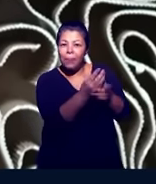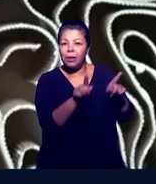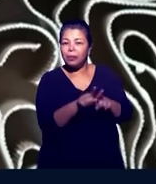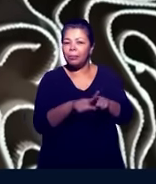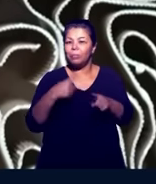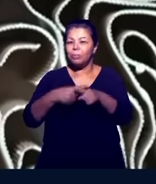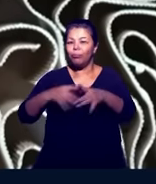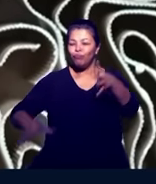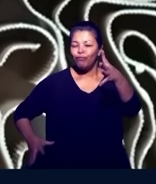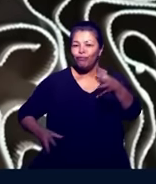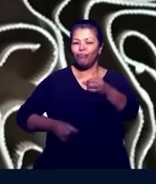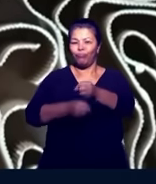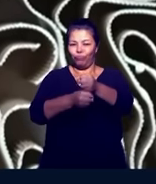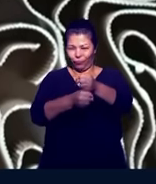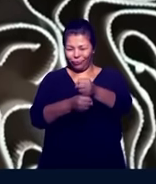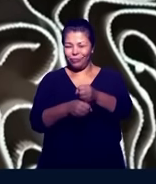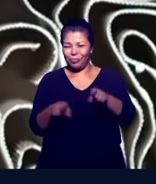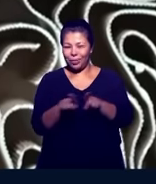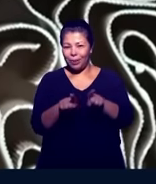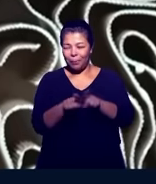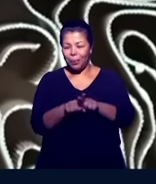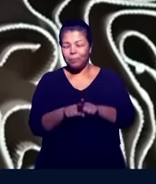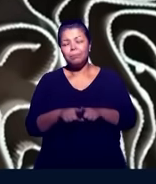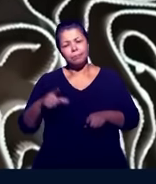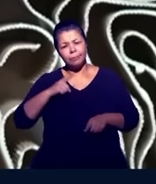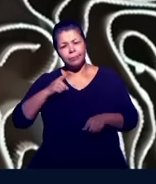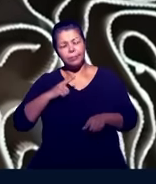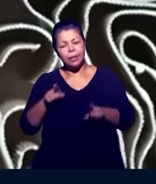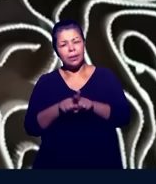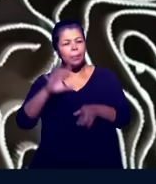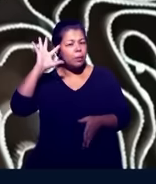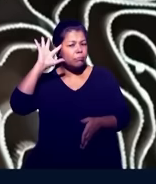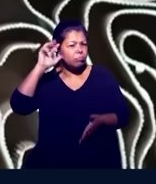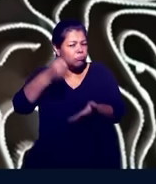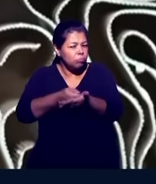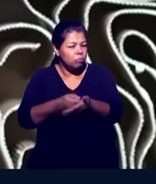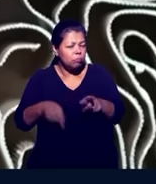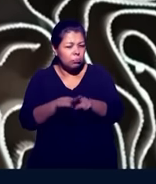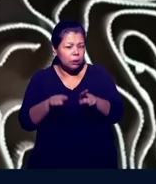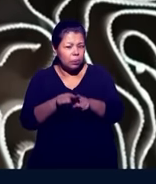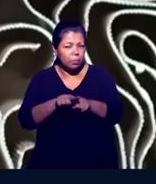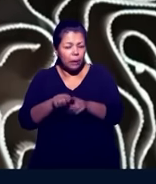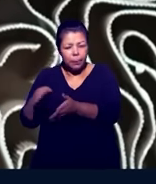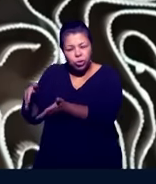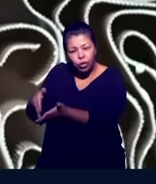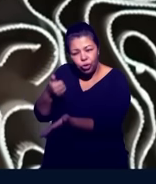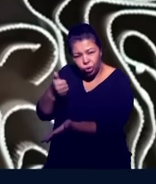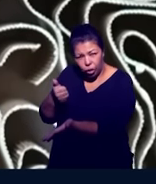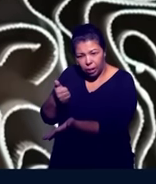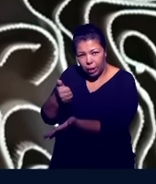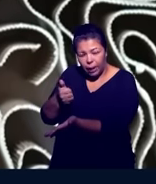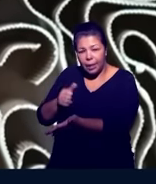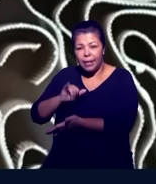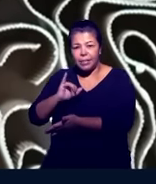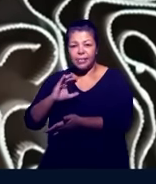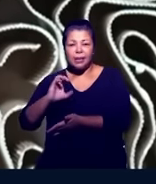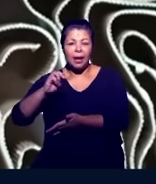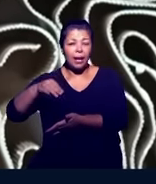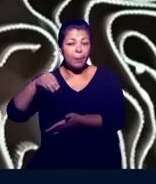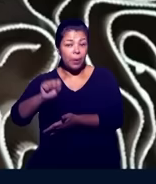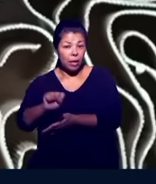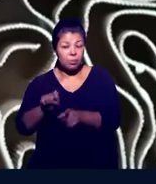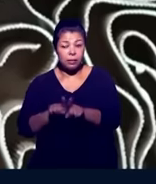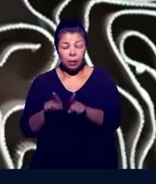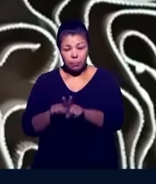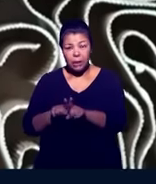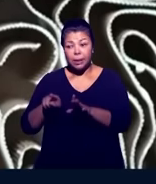exemplo H uma decisão de você tirar da base do piscofins do ICMS aquilo foi gerando um crédito todos os anos da